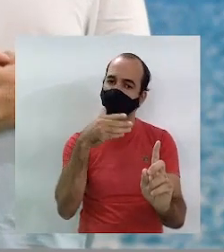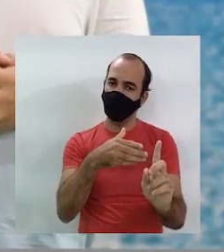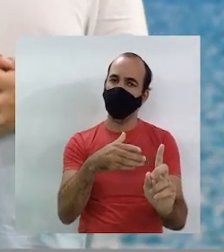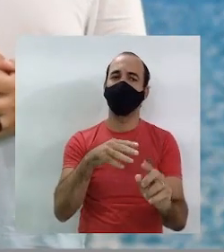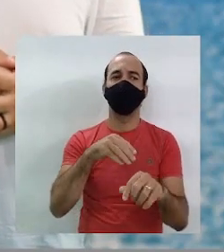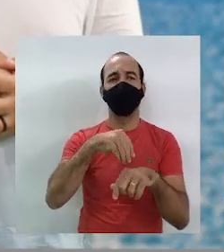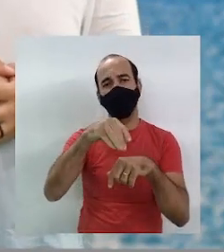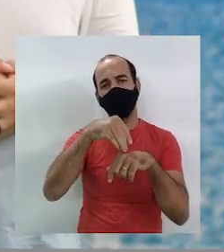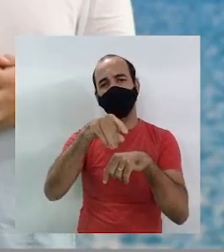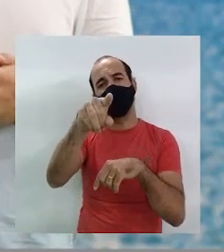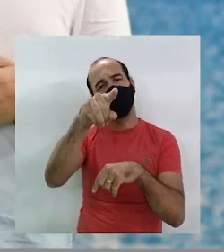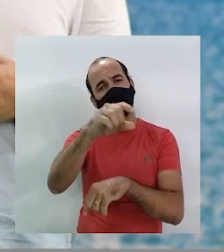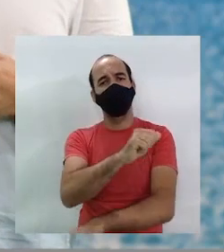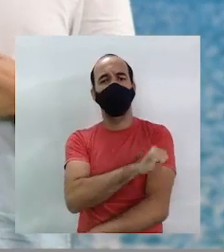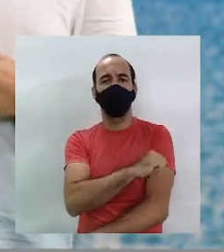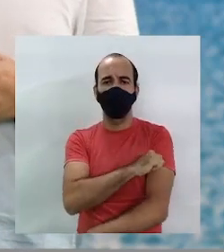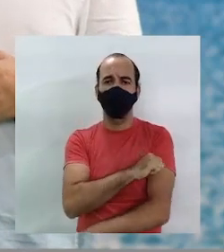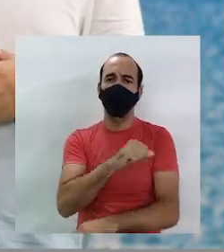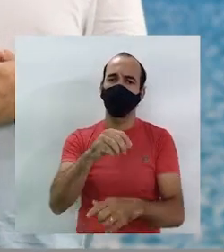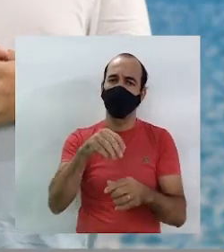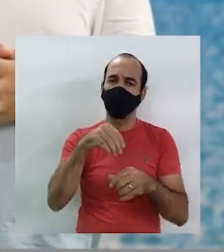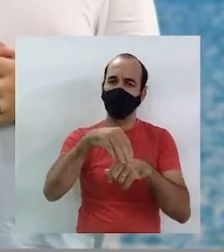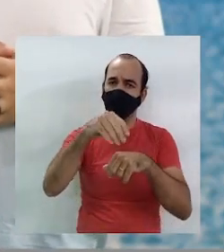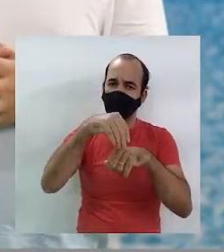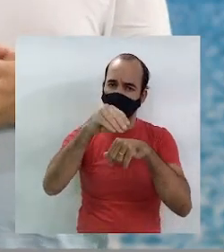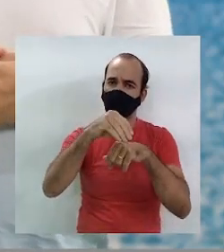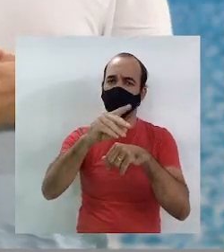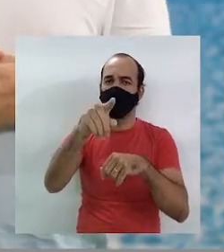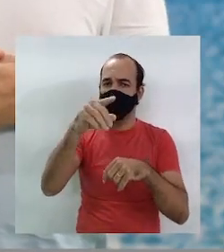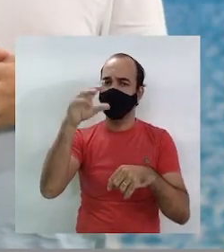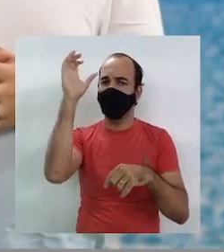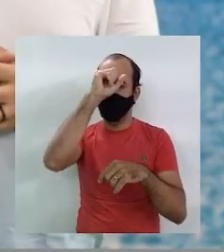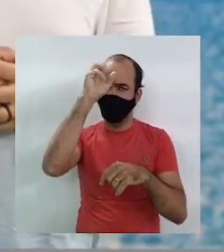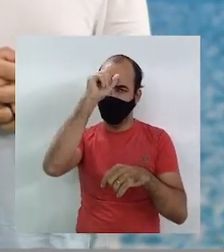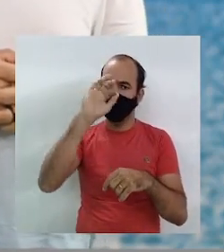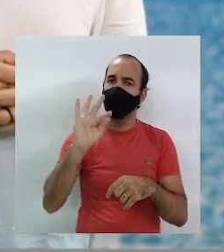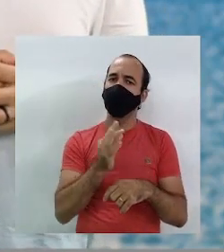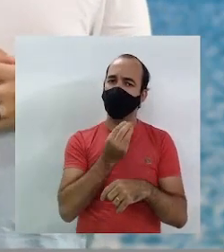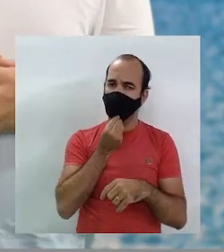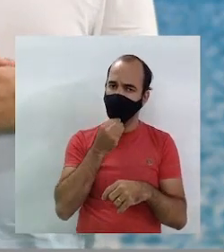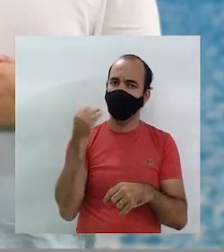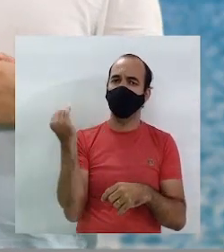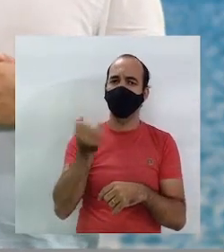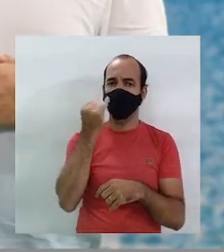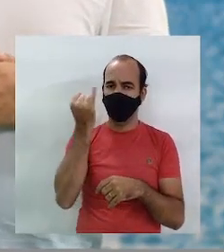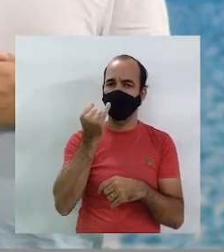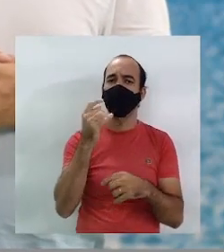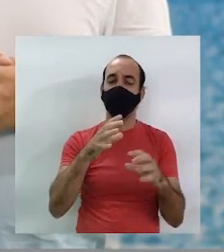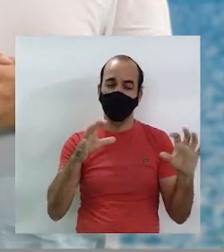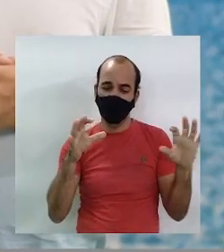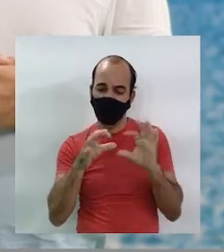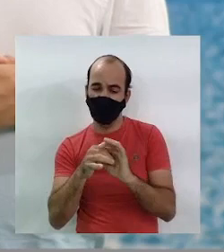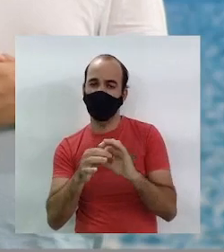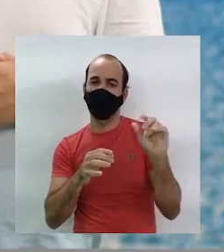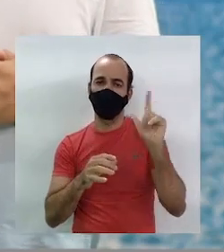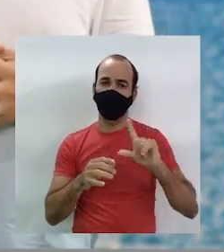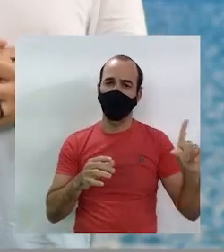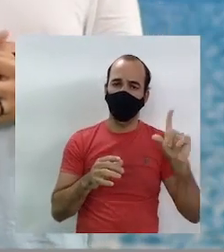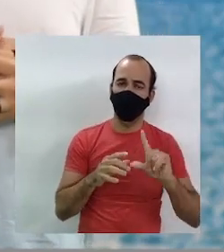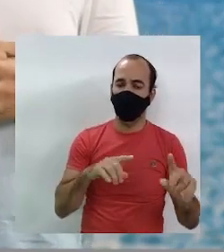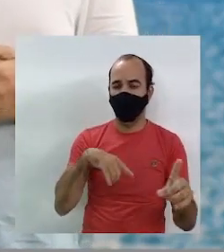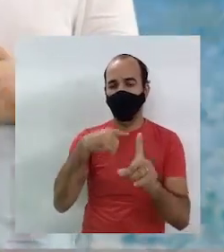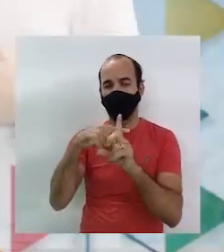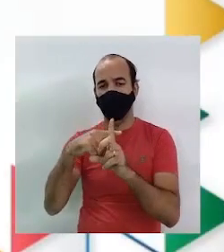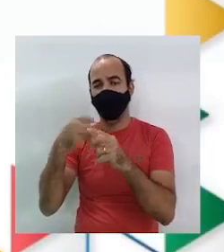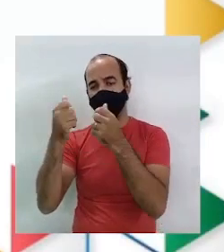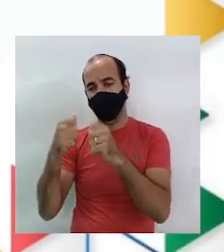Esse conhecimento desses grandes nomes em vários setores da literatura, da arte, e também os bens imateriais. Sim.